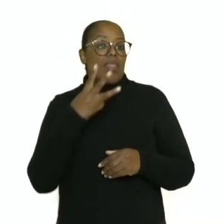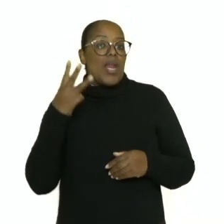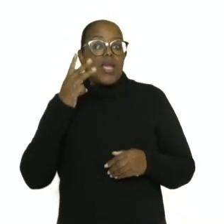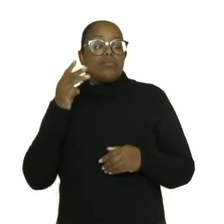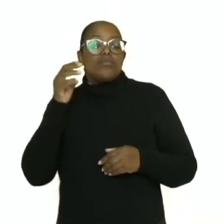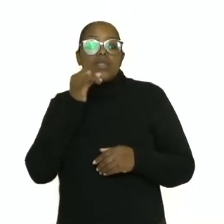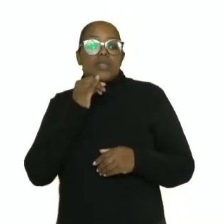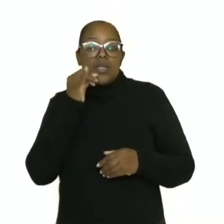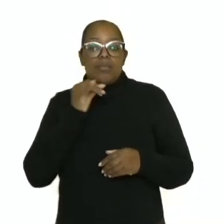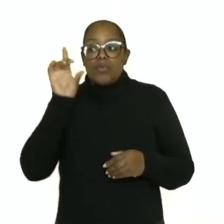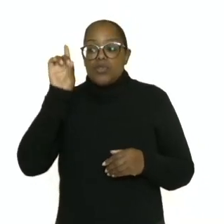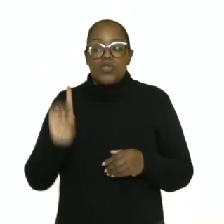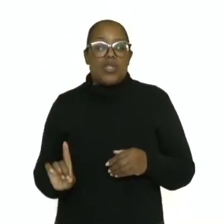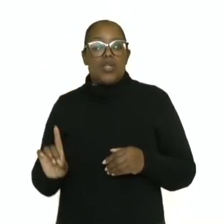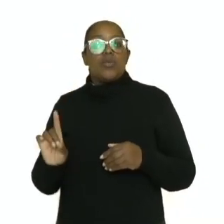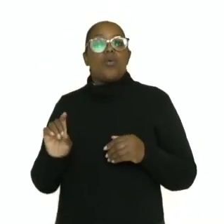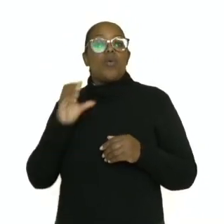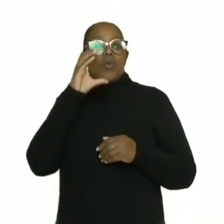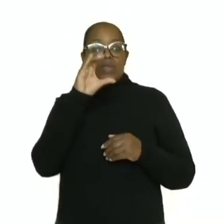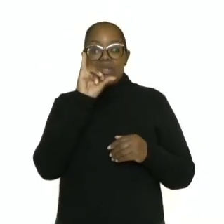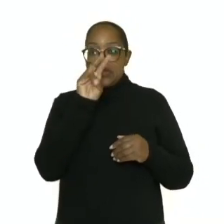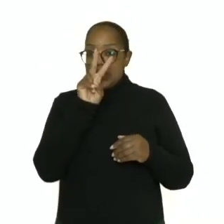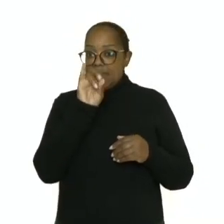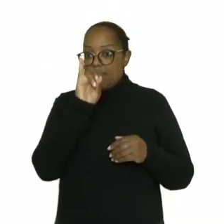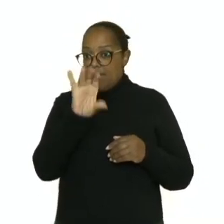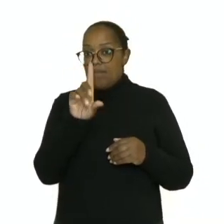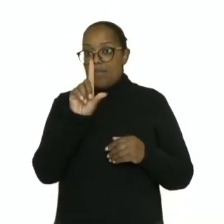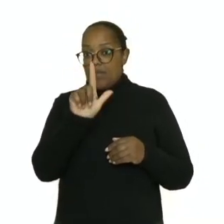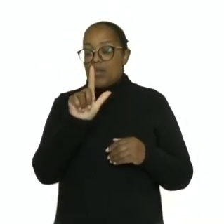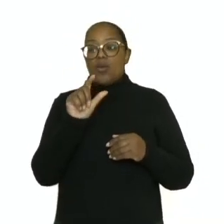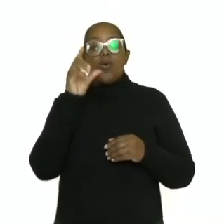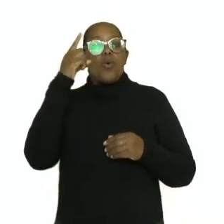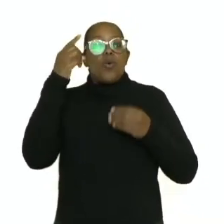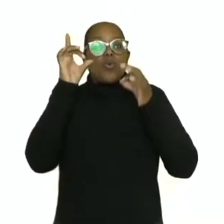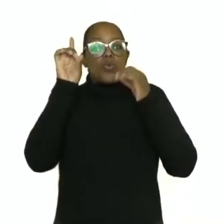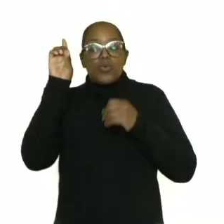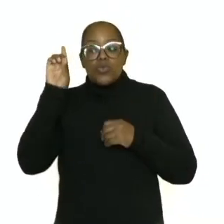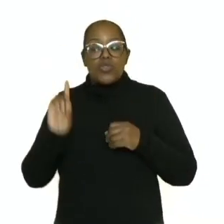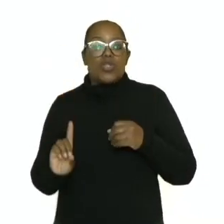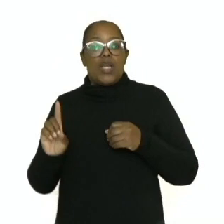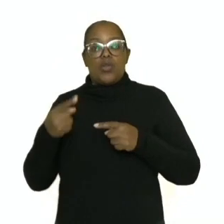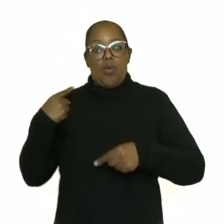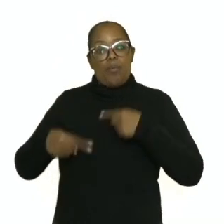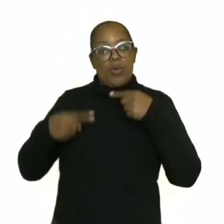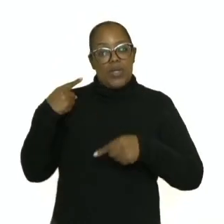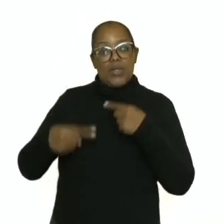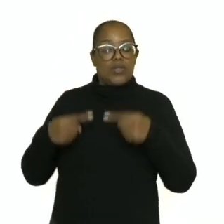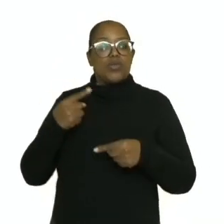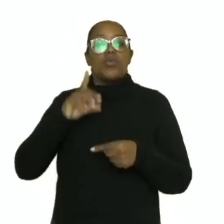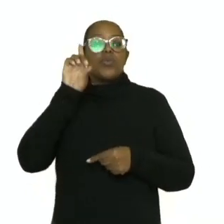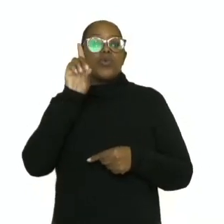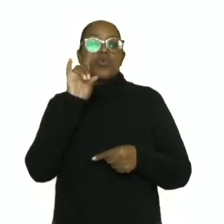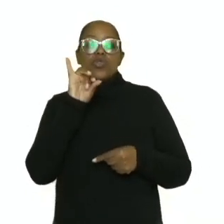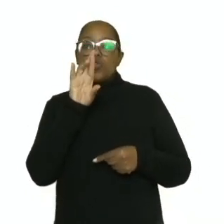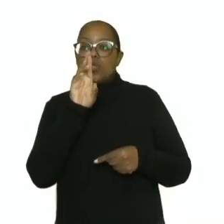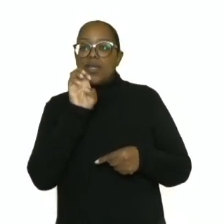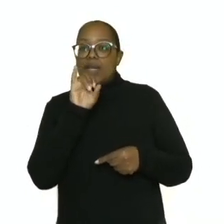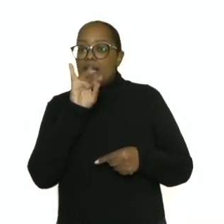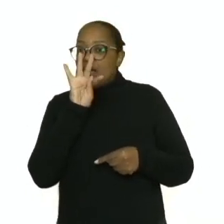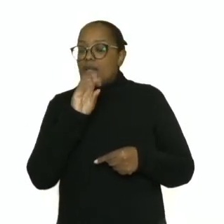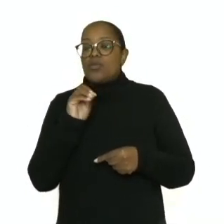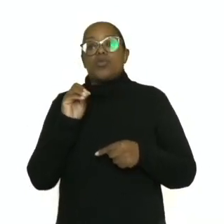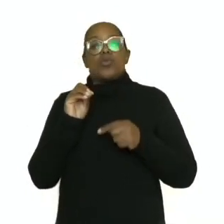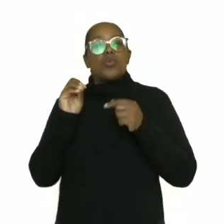os individuais e os políticos, e cada um deles é importante, tem a sua própria definição, mas eles vão surgindo aos poucos,